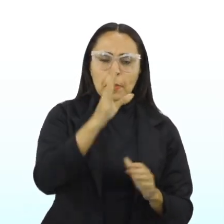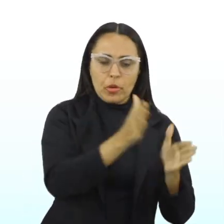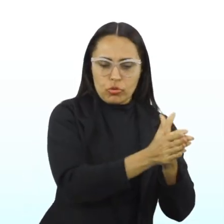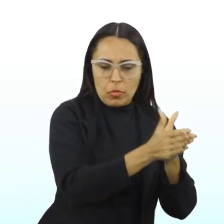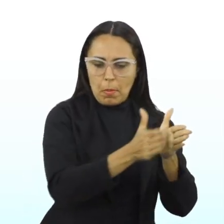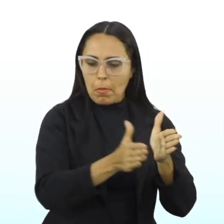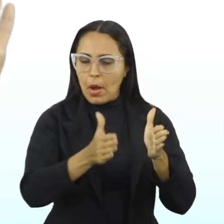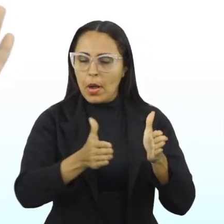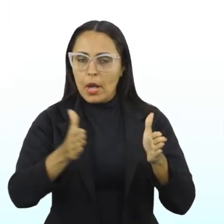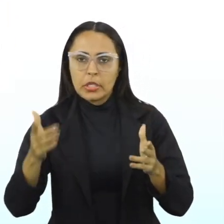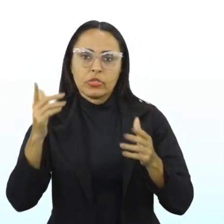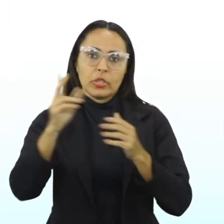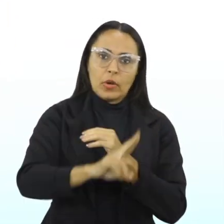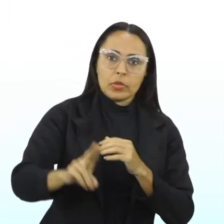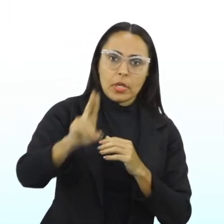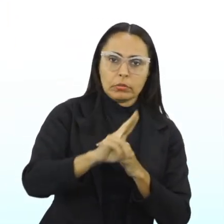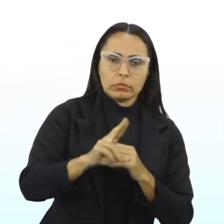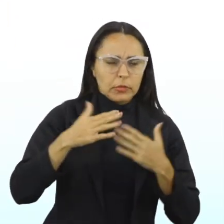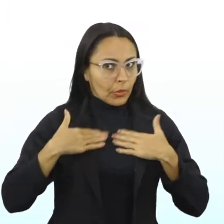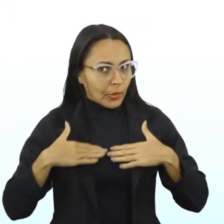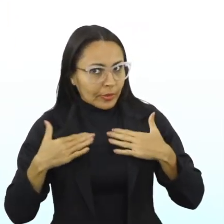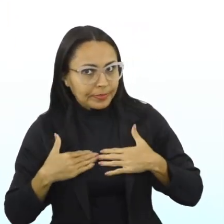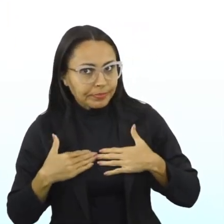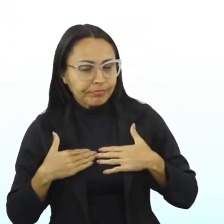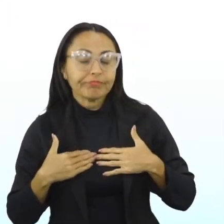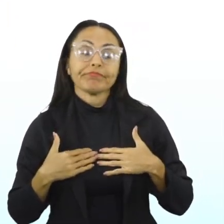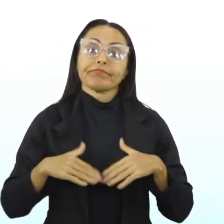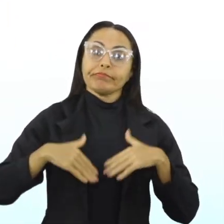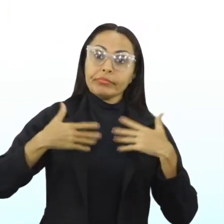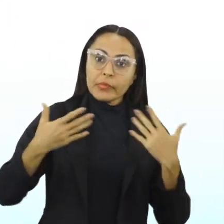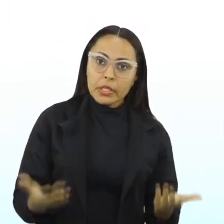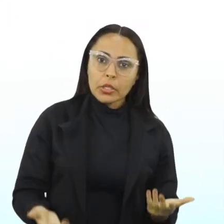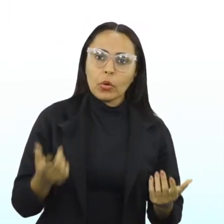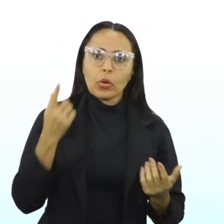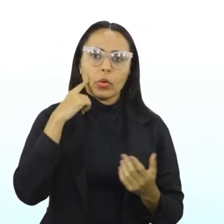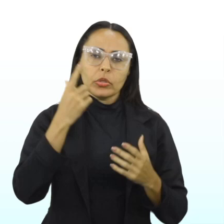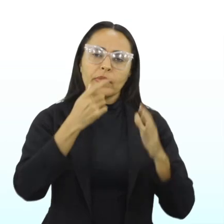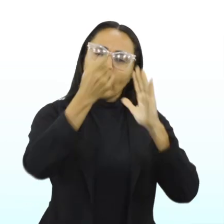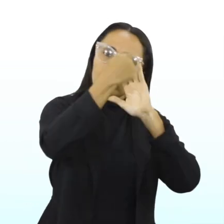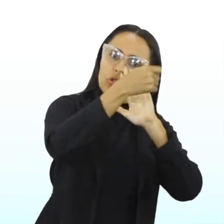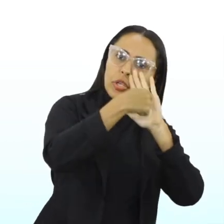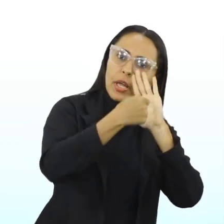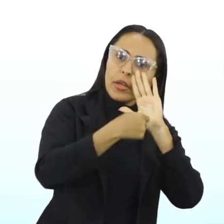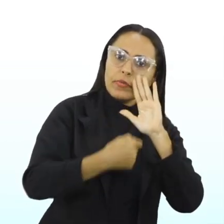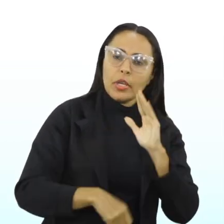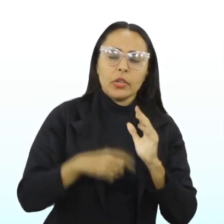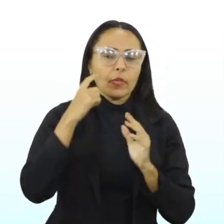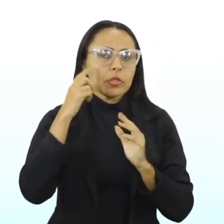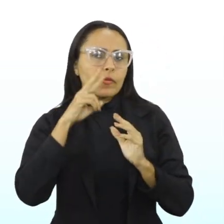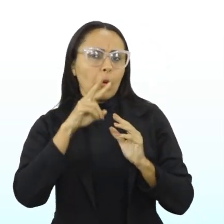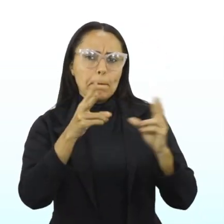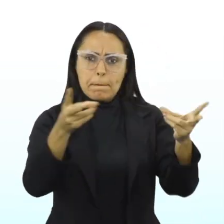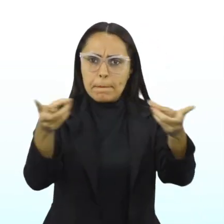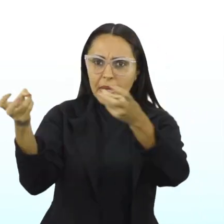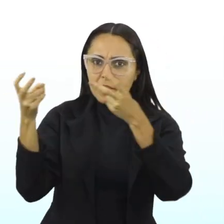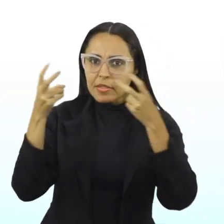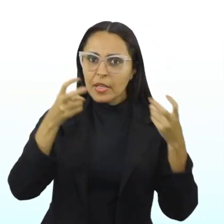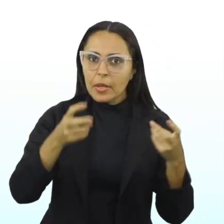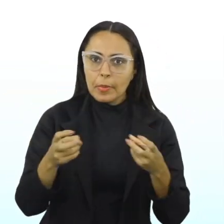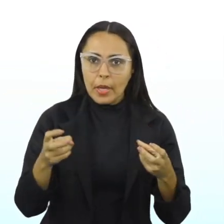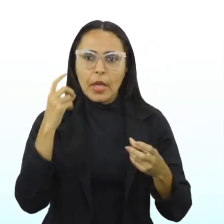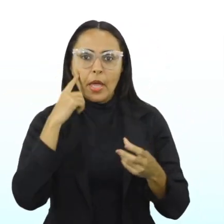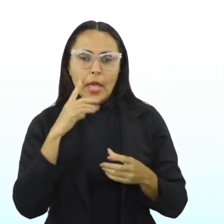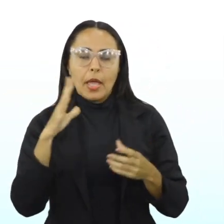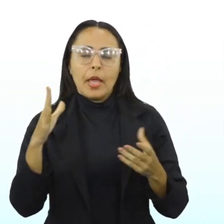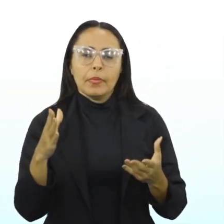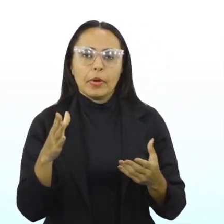de bioquímica que a gente vai usar. Tranquilo? Então, enquanto eu estiver escrevendo no meu quadro, vocês vão ver que meu amigo Léo daqui a pouco vai botar um